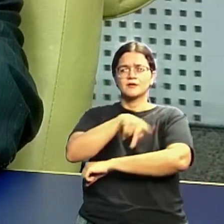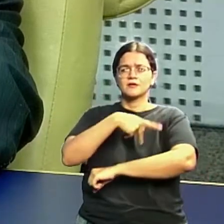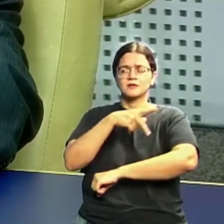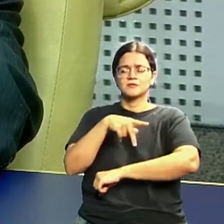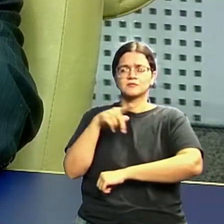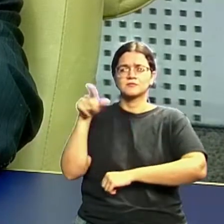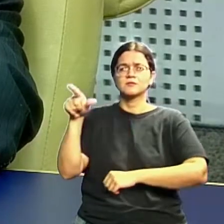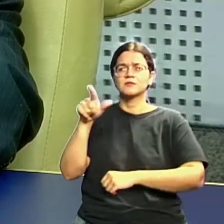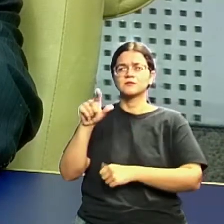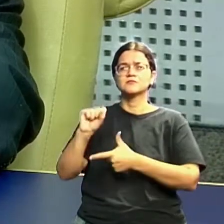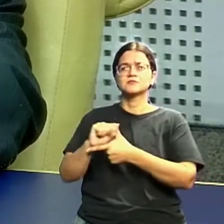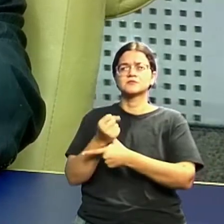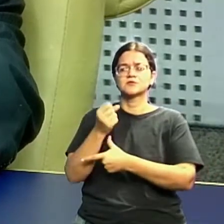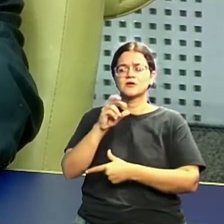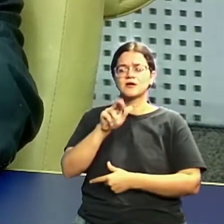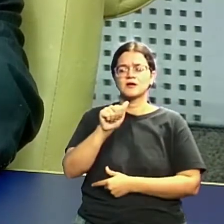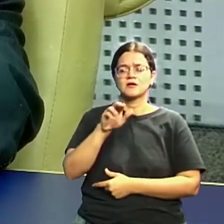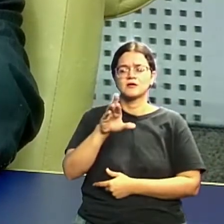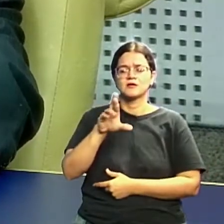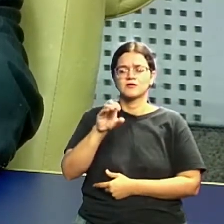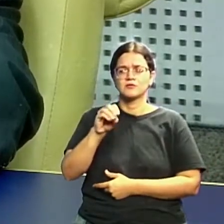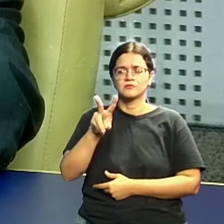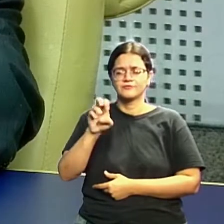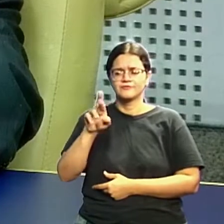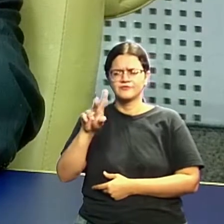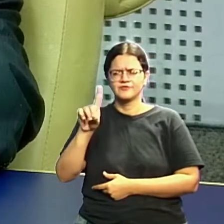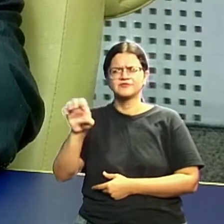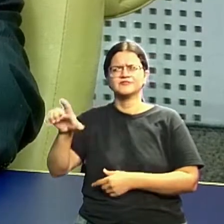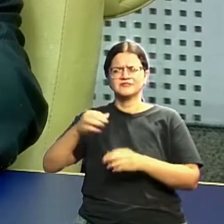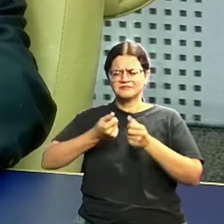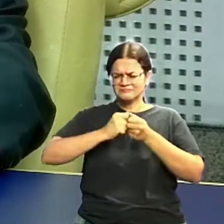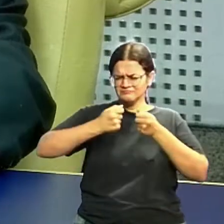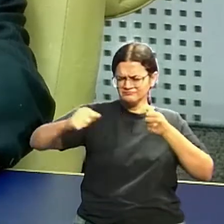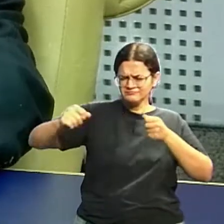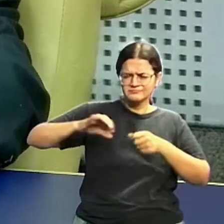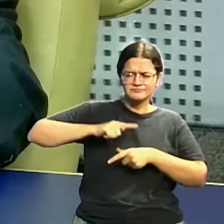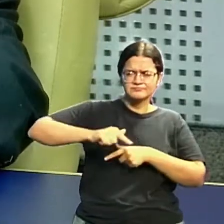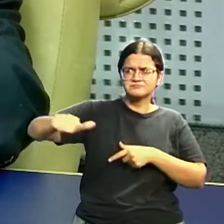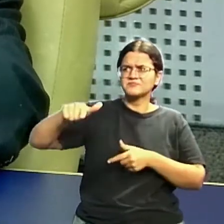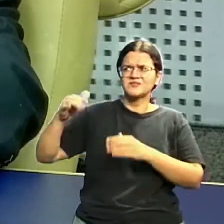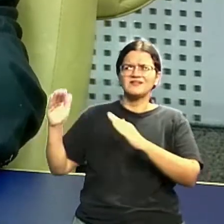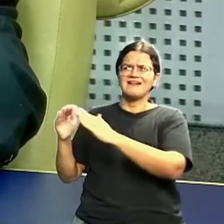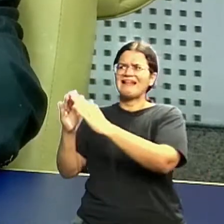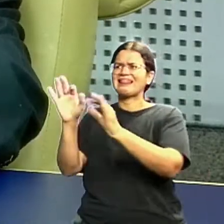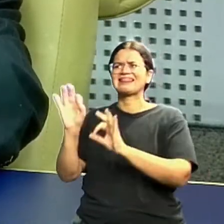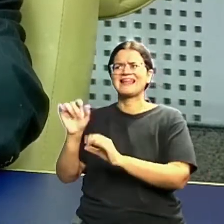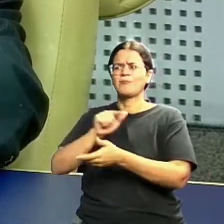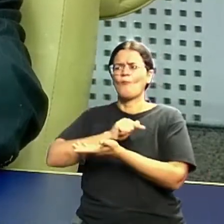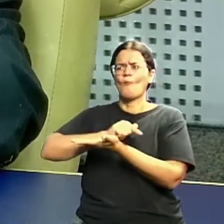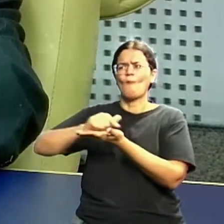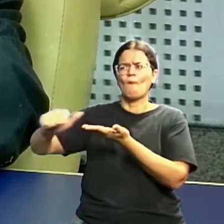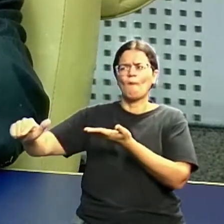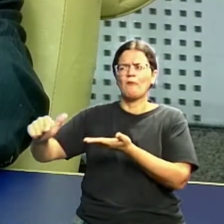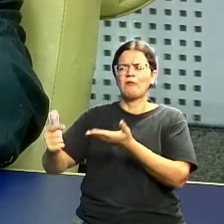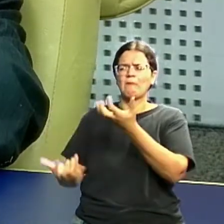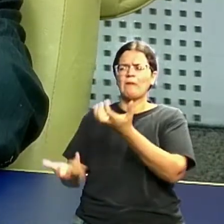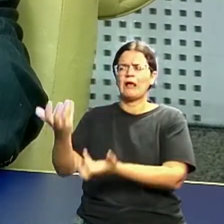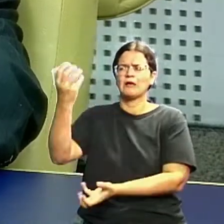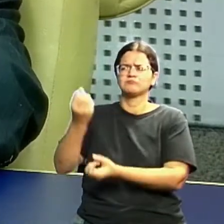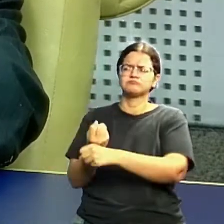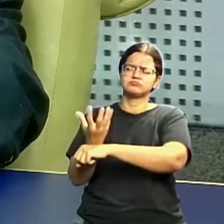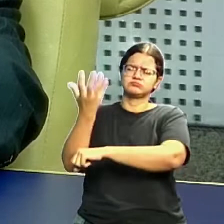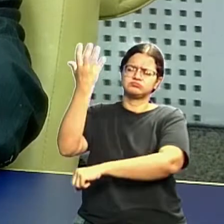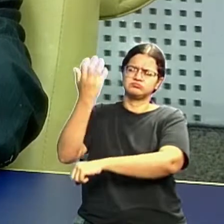Rua Olegário, no residencial Arco Verde. É uma área muito grande, que não tem nada construído lá, só juntando mato